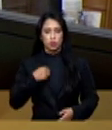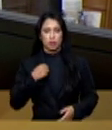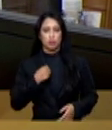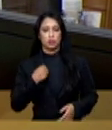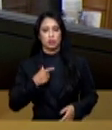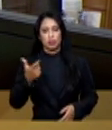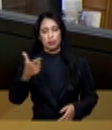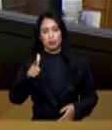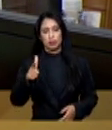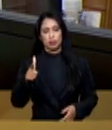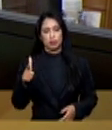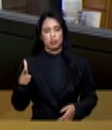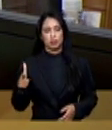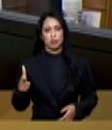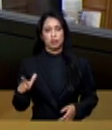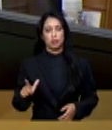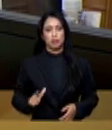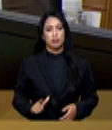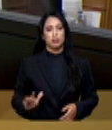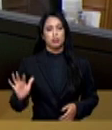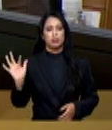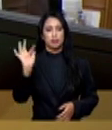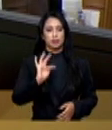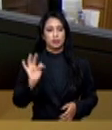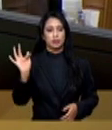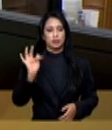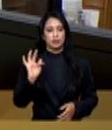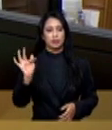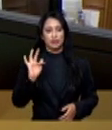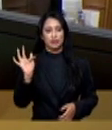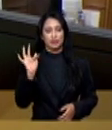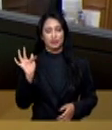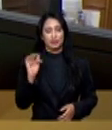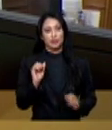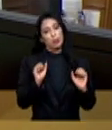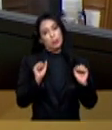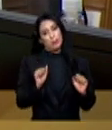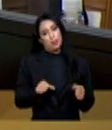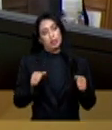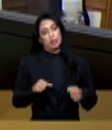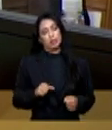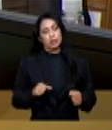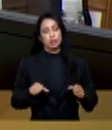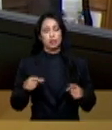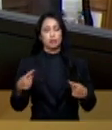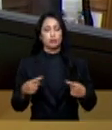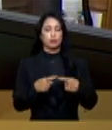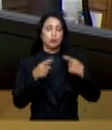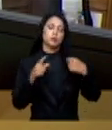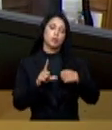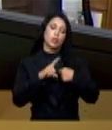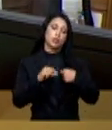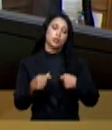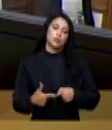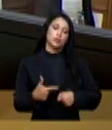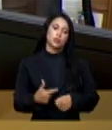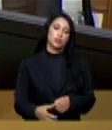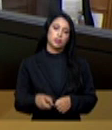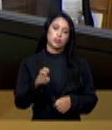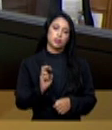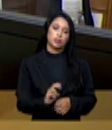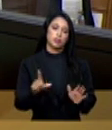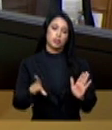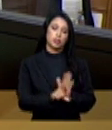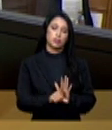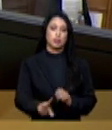aos demais entes da Federação Pode sim e nos termos do artigo 25 da lei de